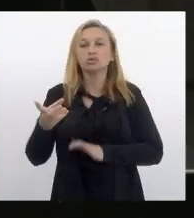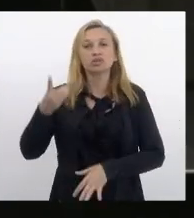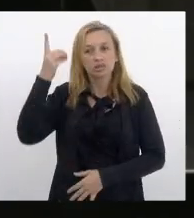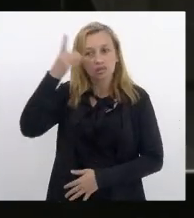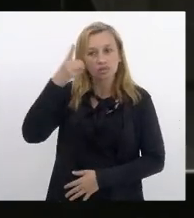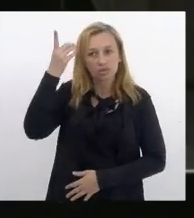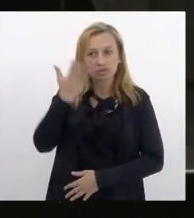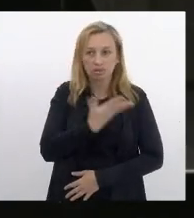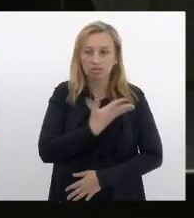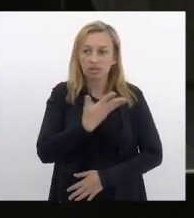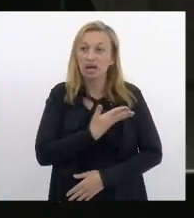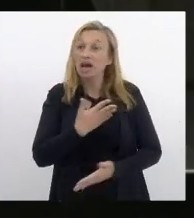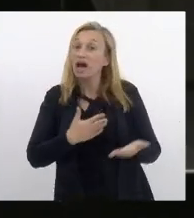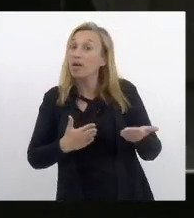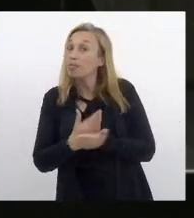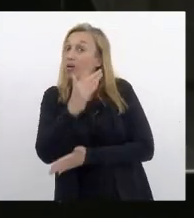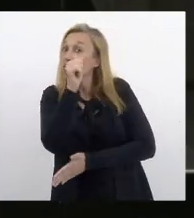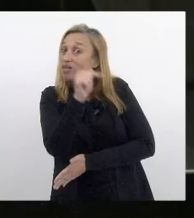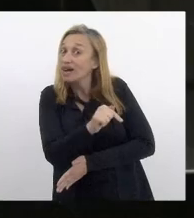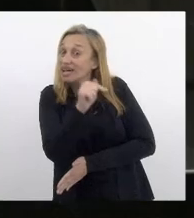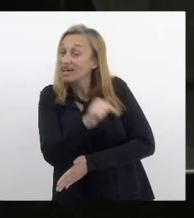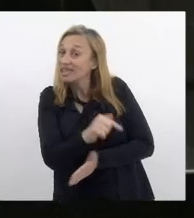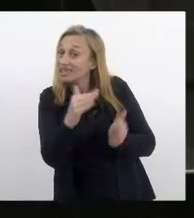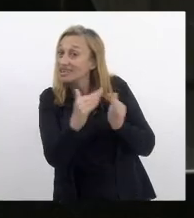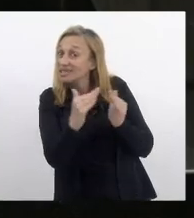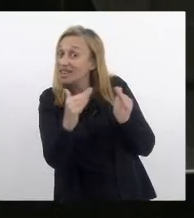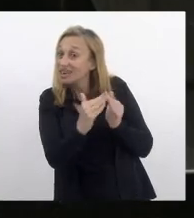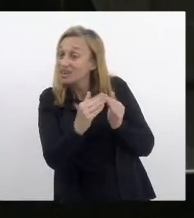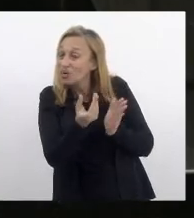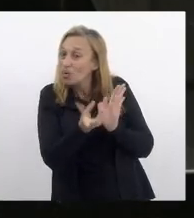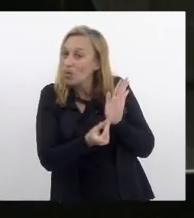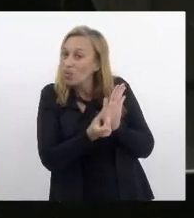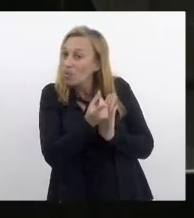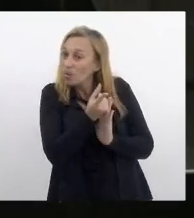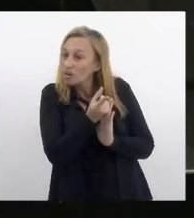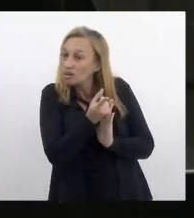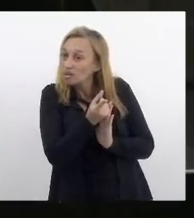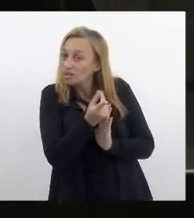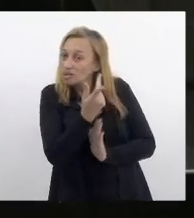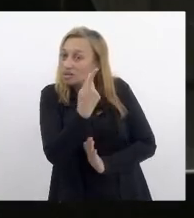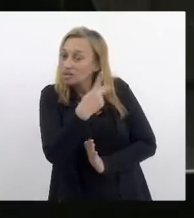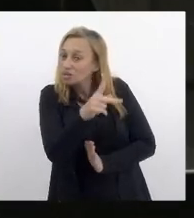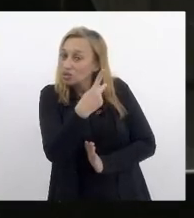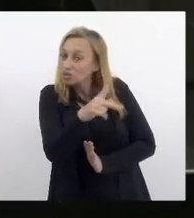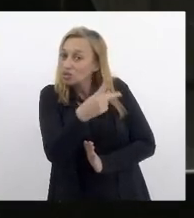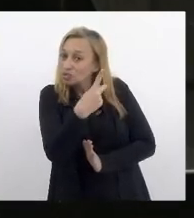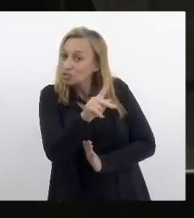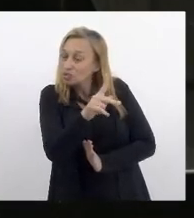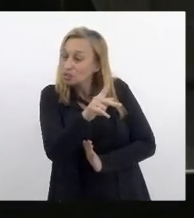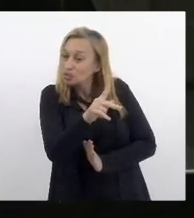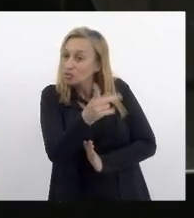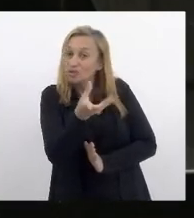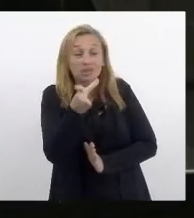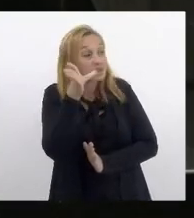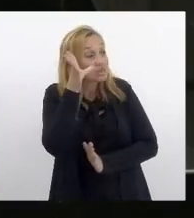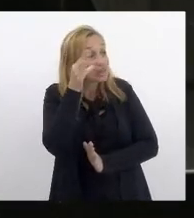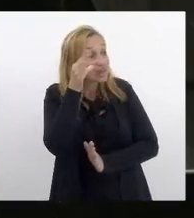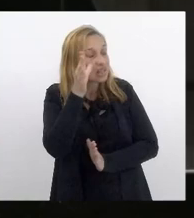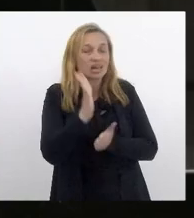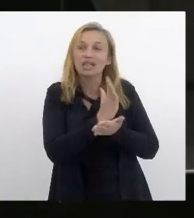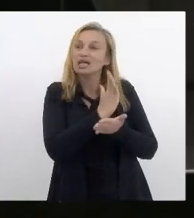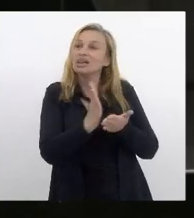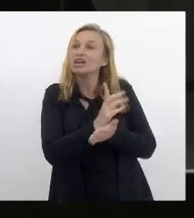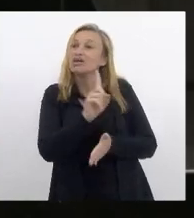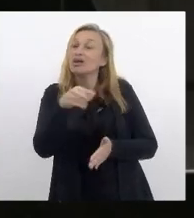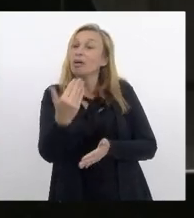que aprovam aqui nesta casa o orçamento de suas pastas, né? E muitos deles depois